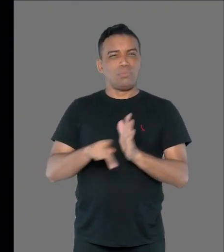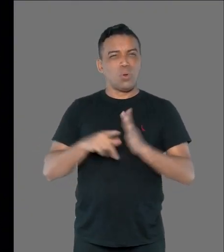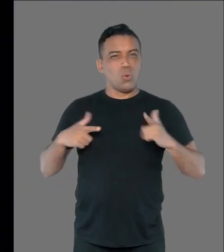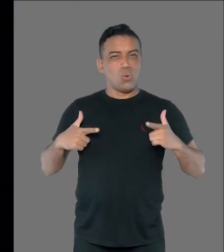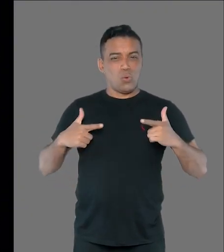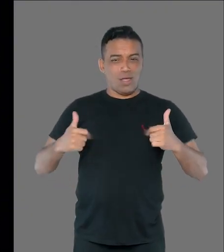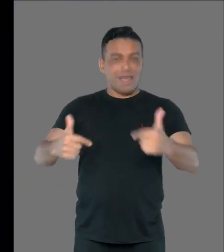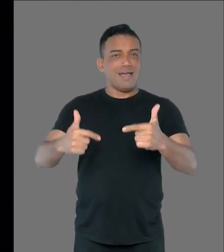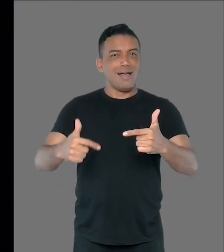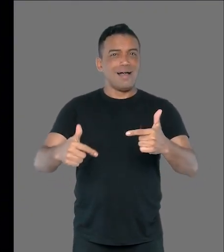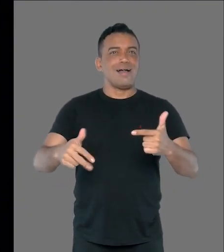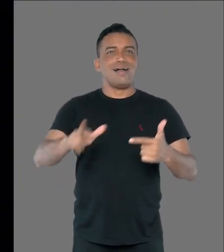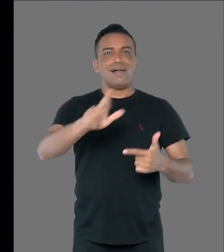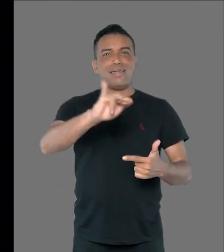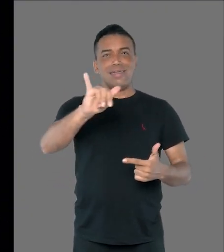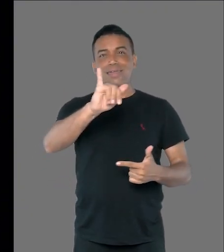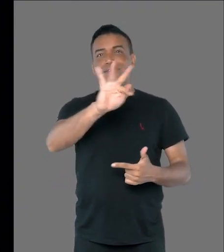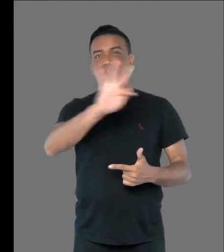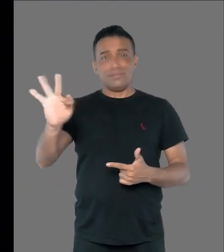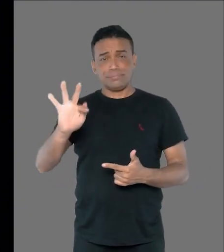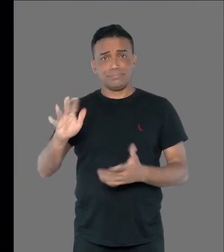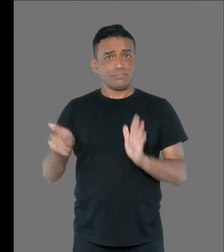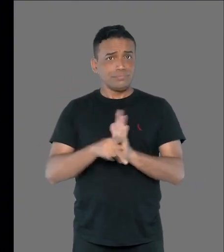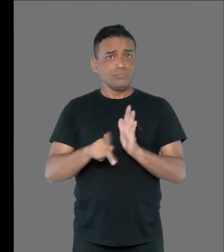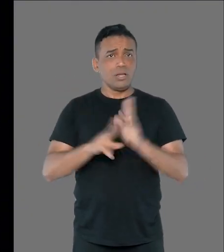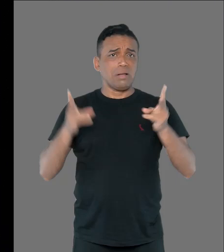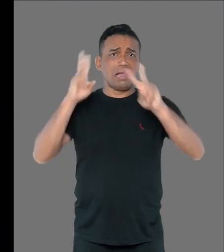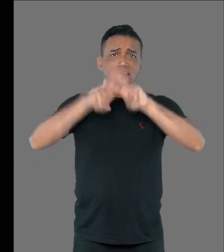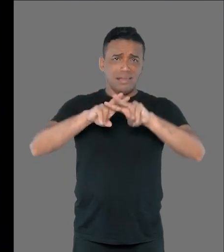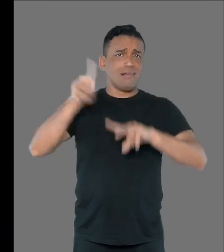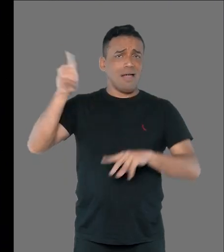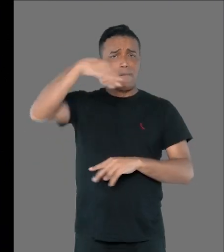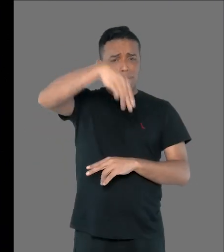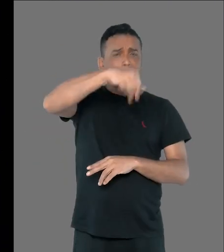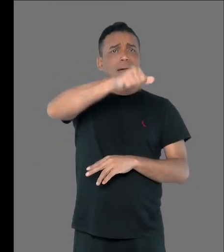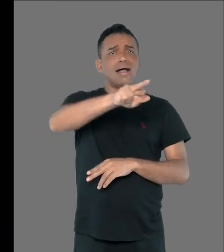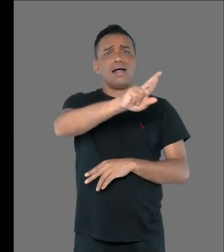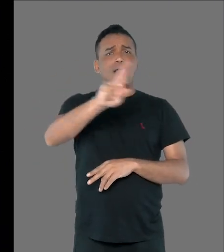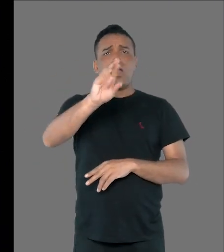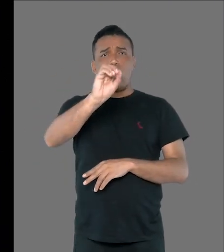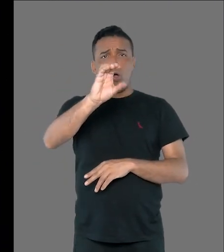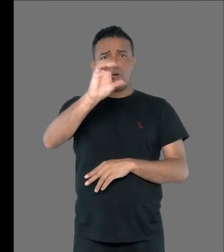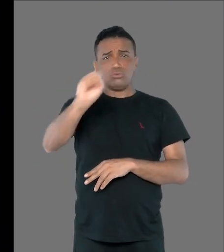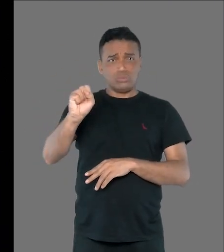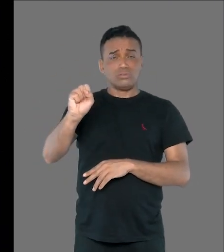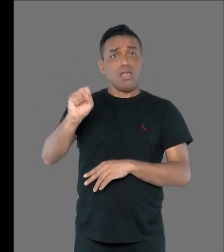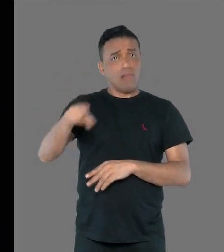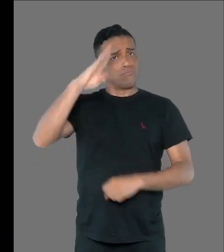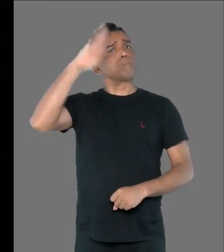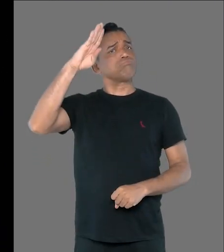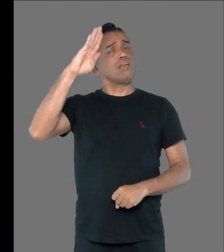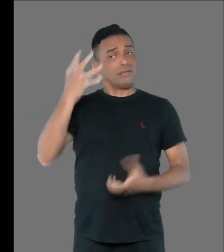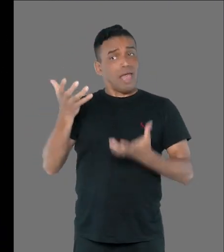né, a famosa cadeia ali no Marrocos. Ele é um militar. E ele quer esses meninos